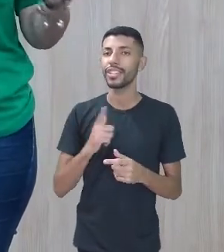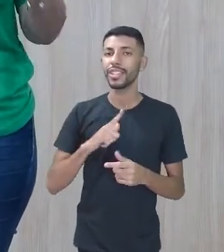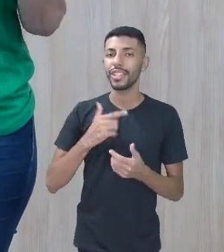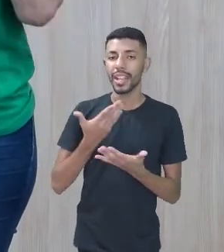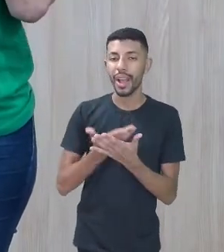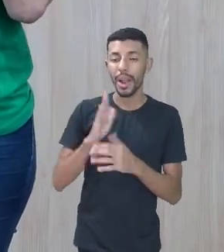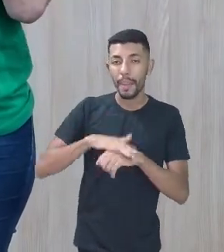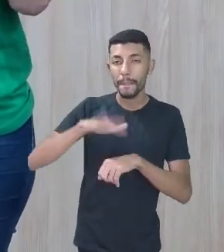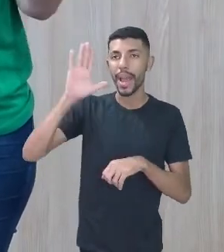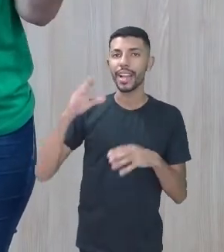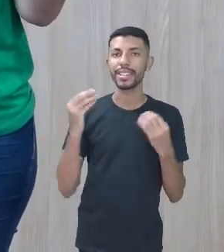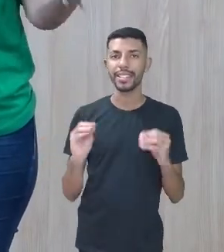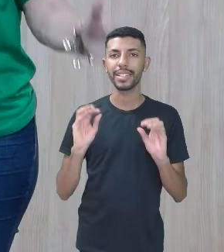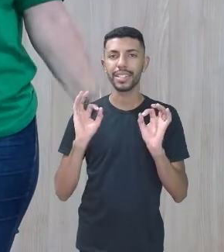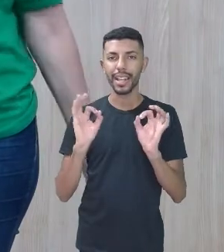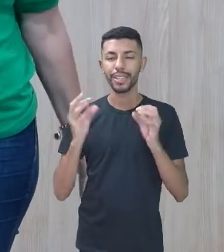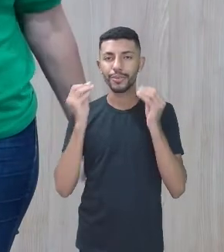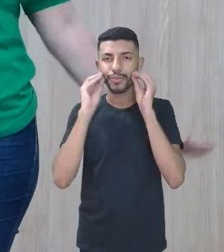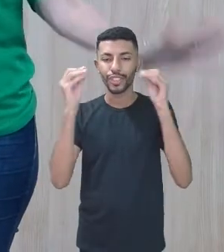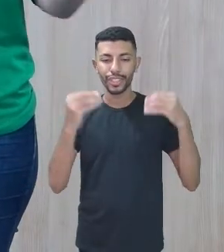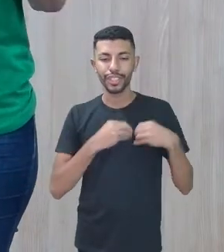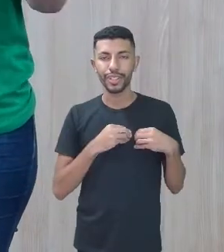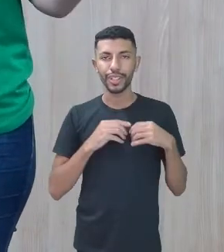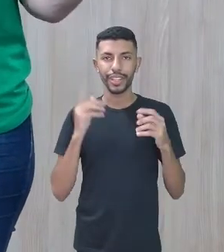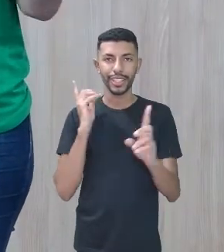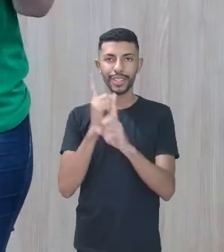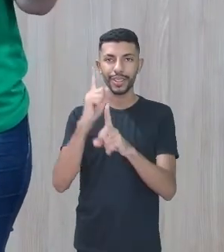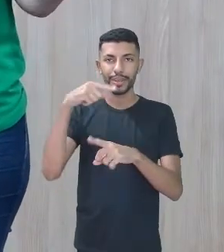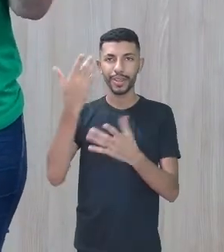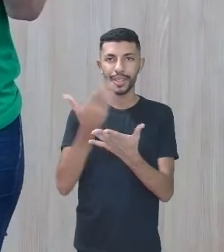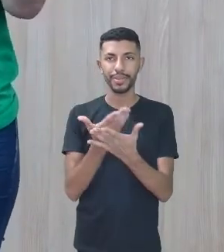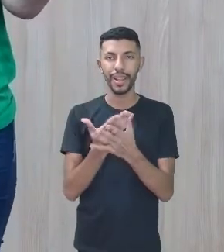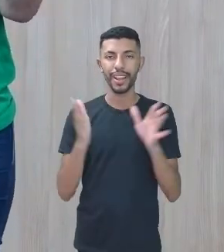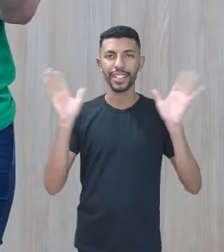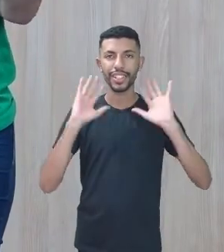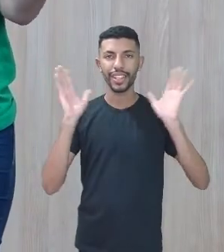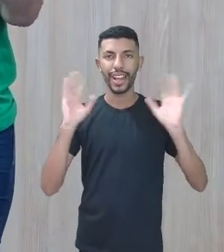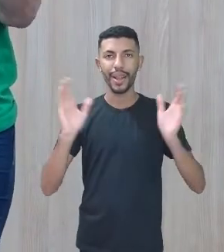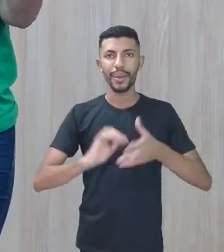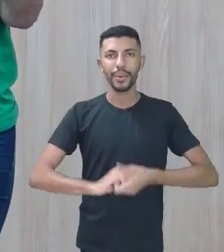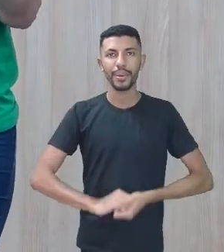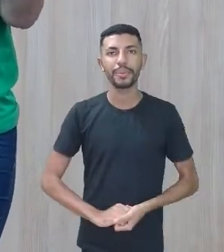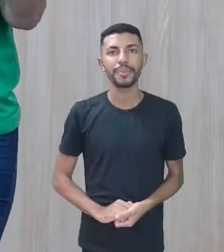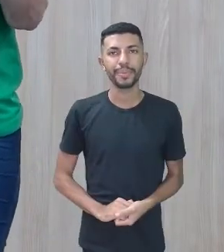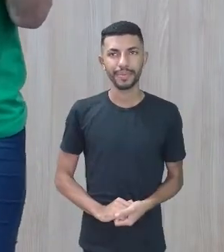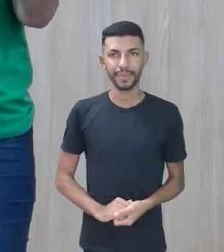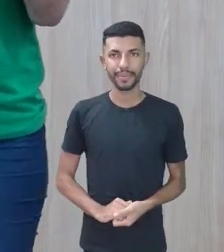aulas. Então, beijo no coração de vocês e até a próxima. Tchau, tchau.